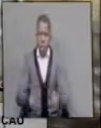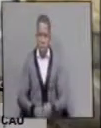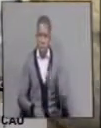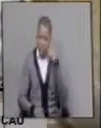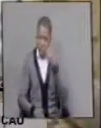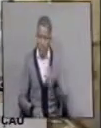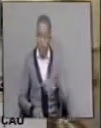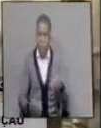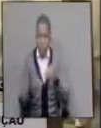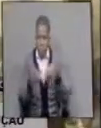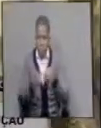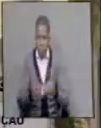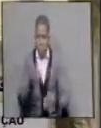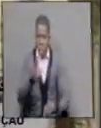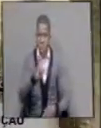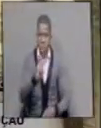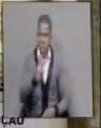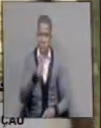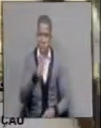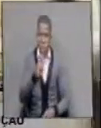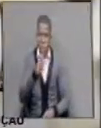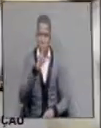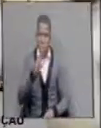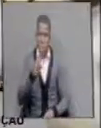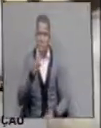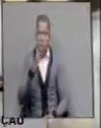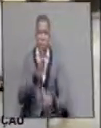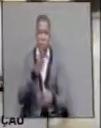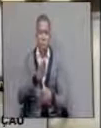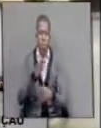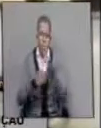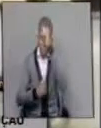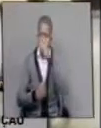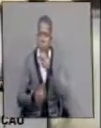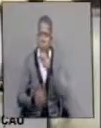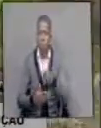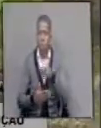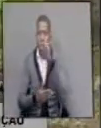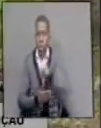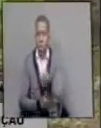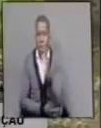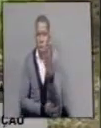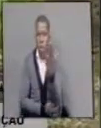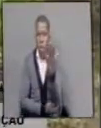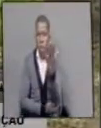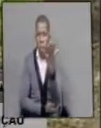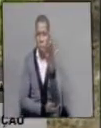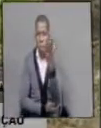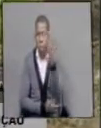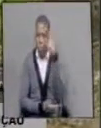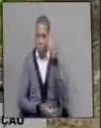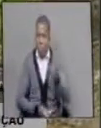governador para a área económica visitou os agricultores de entregou mudas de cacau para o fomento ea expansão da actividade na província